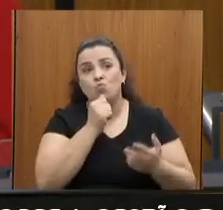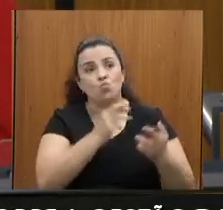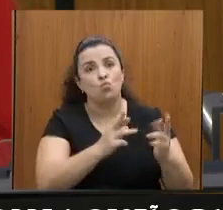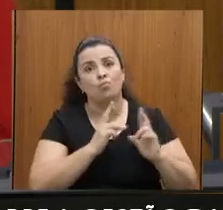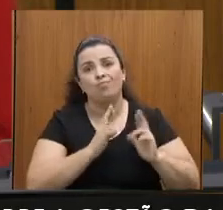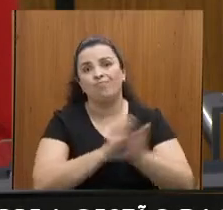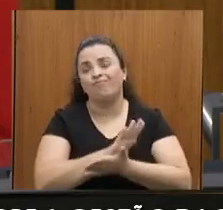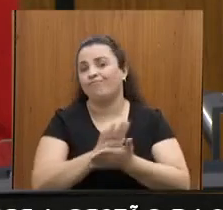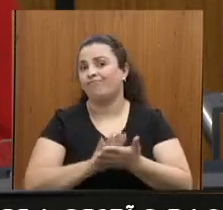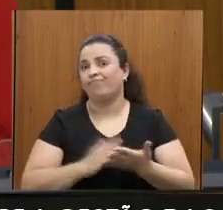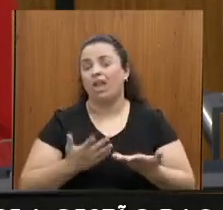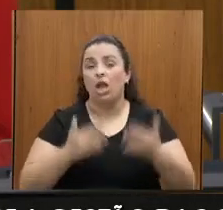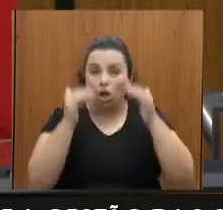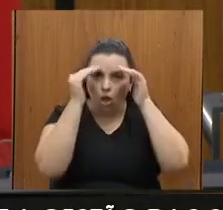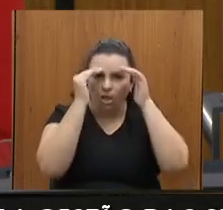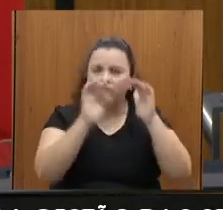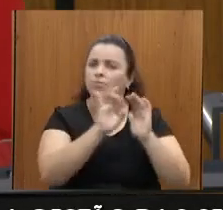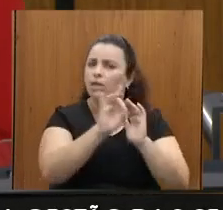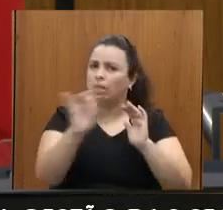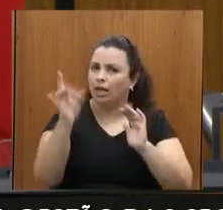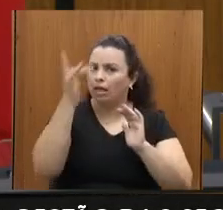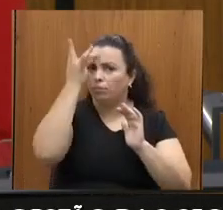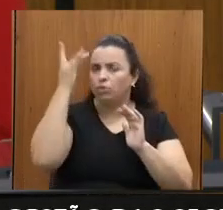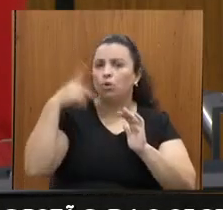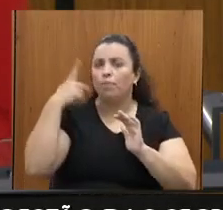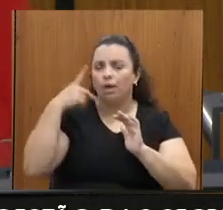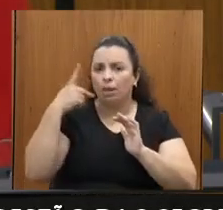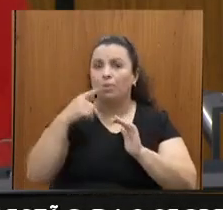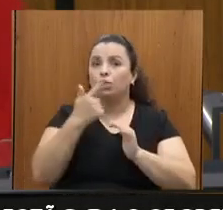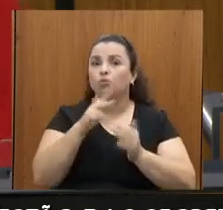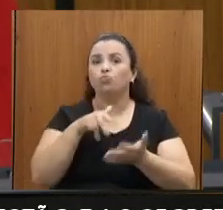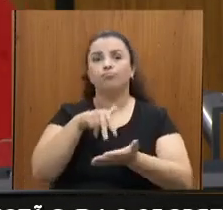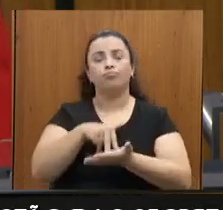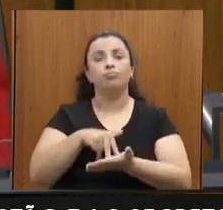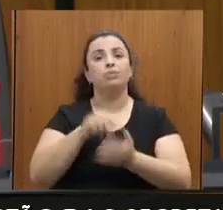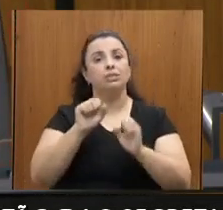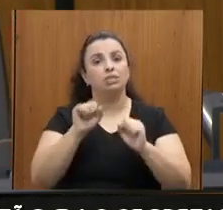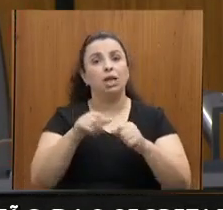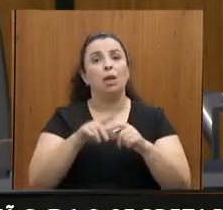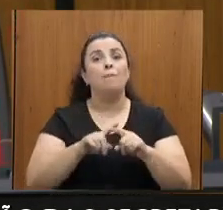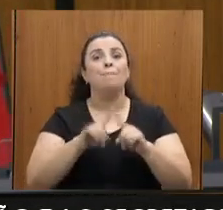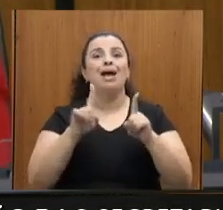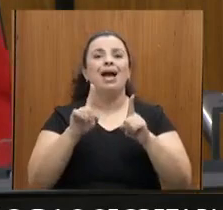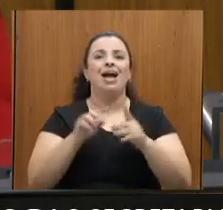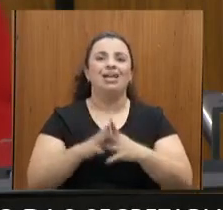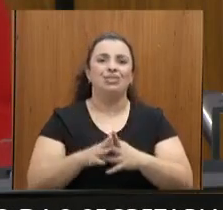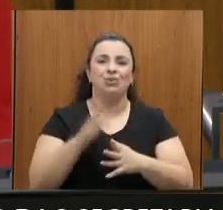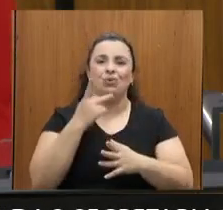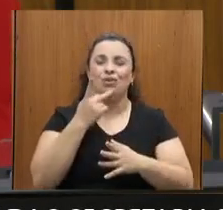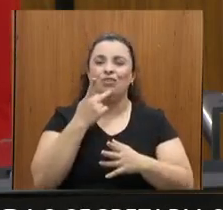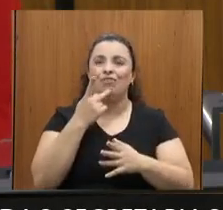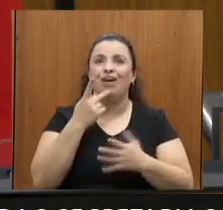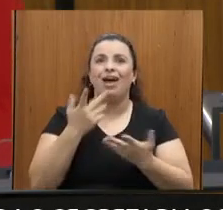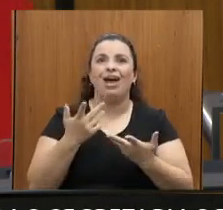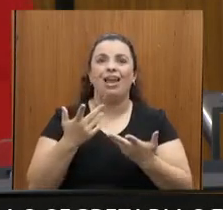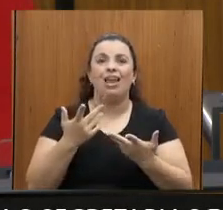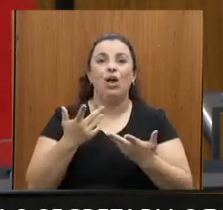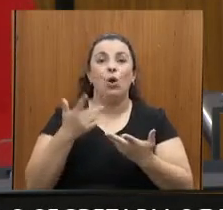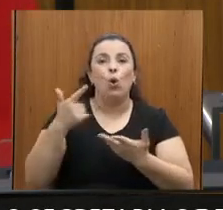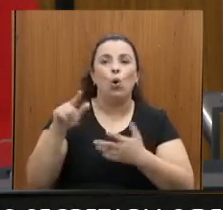Eu respeito o posicionamento de cada colega parlamentar aqui, mas, quando nós blindamos demais determinadas discussões,